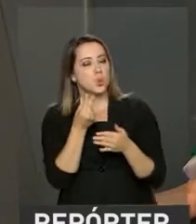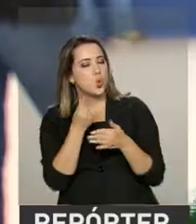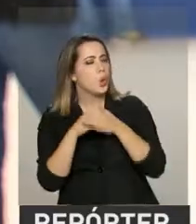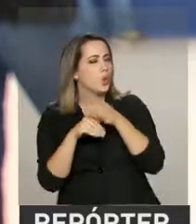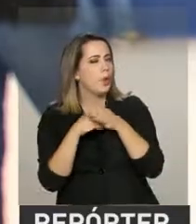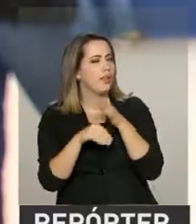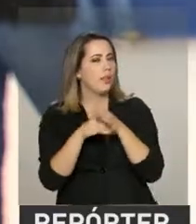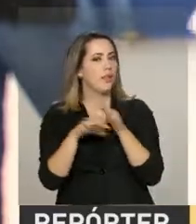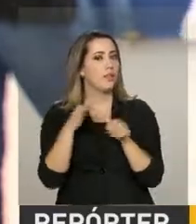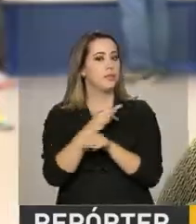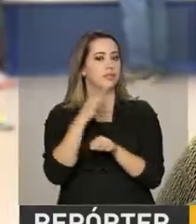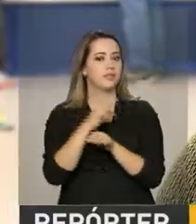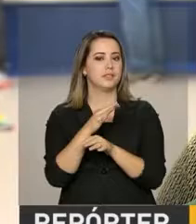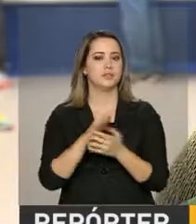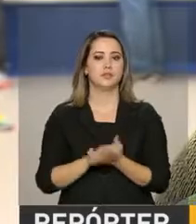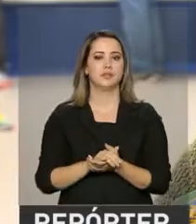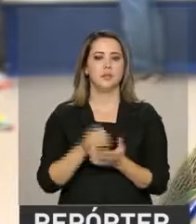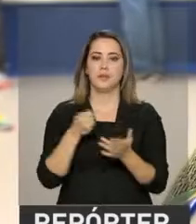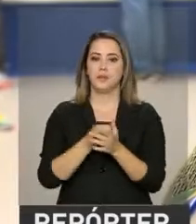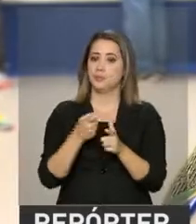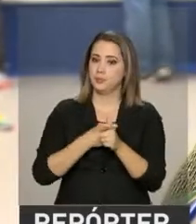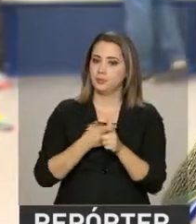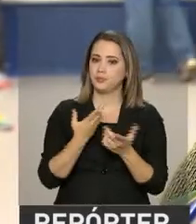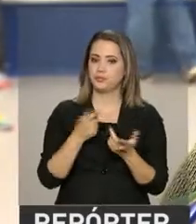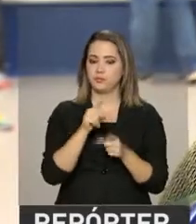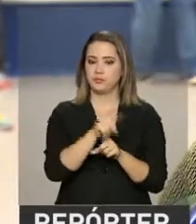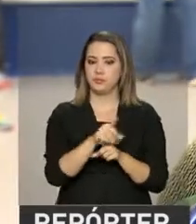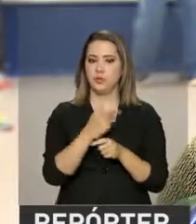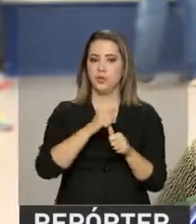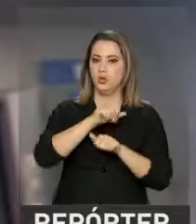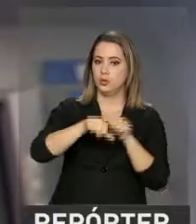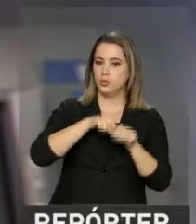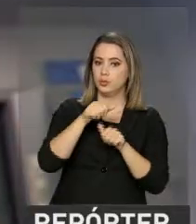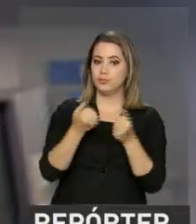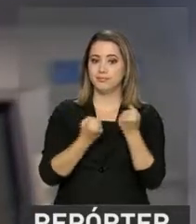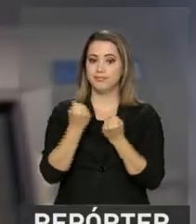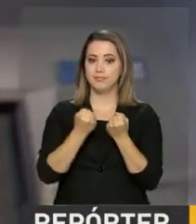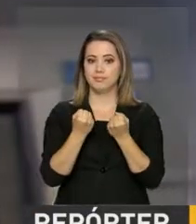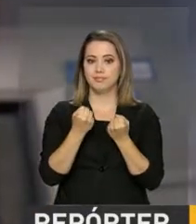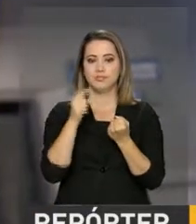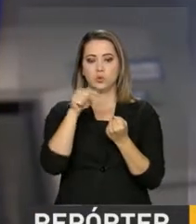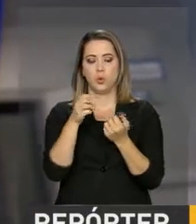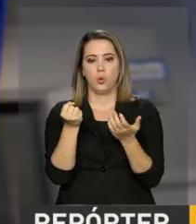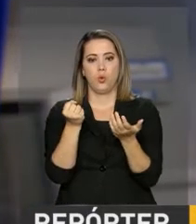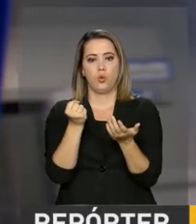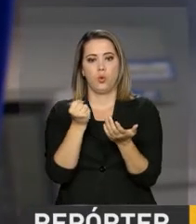as fontes tentando juntar pra trocar o carro apenas